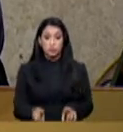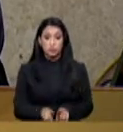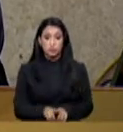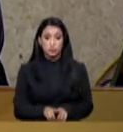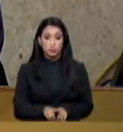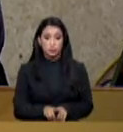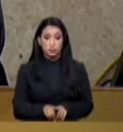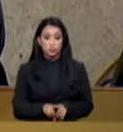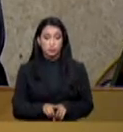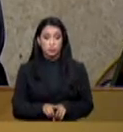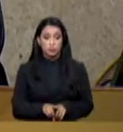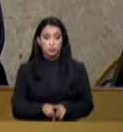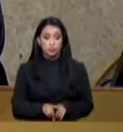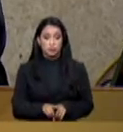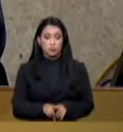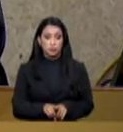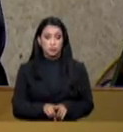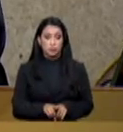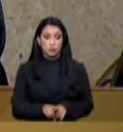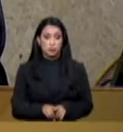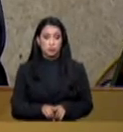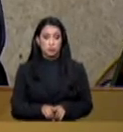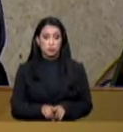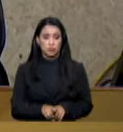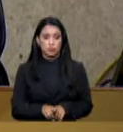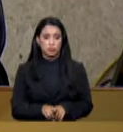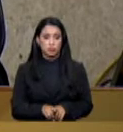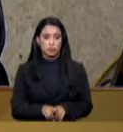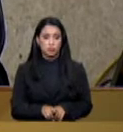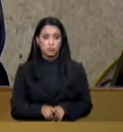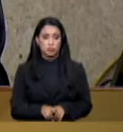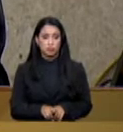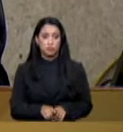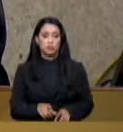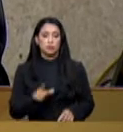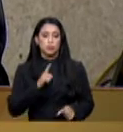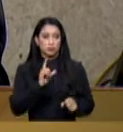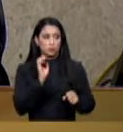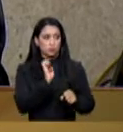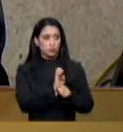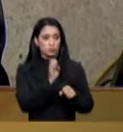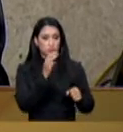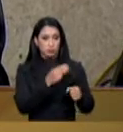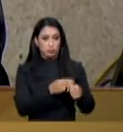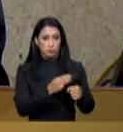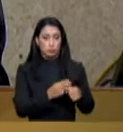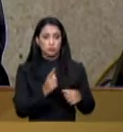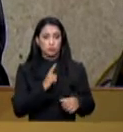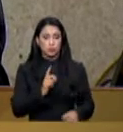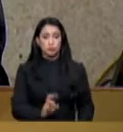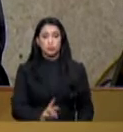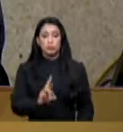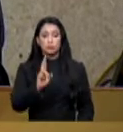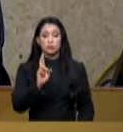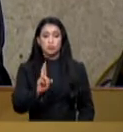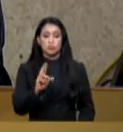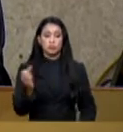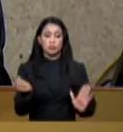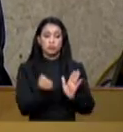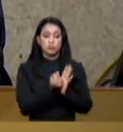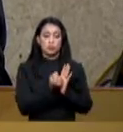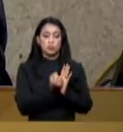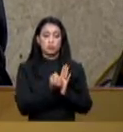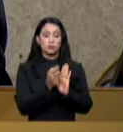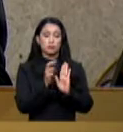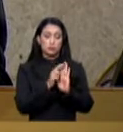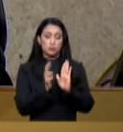Ademais, os aludidos arranjos federativos representam um dos trunfos do marco